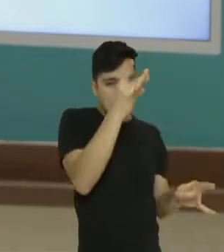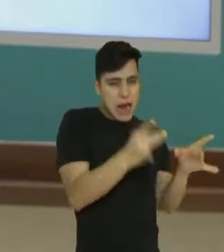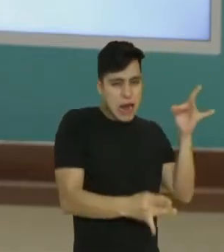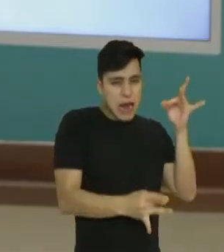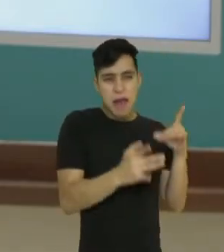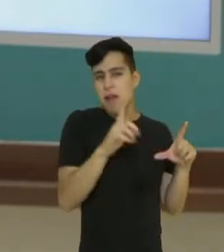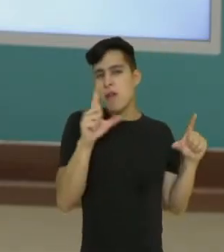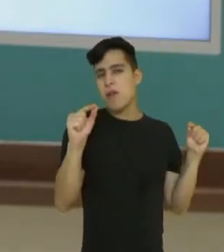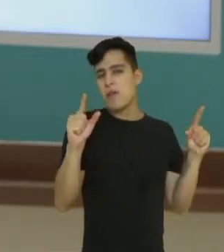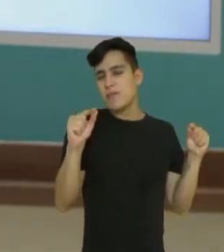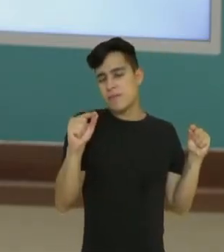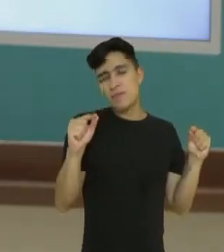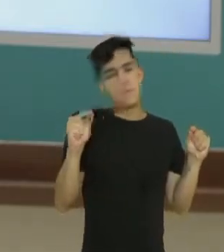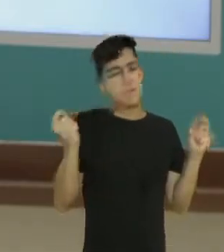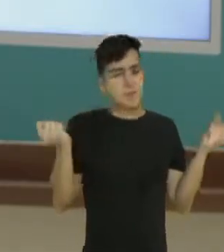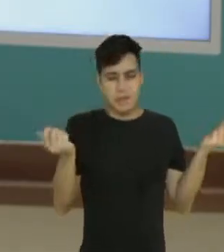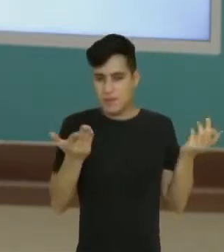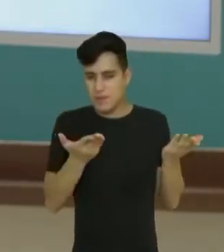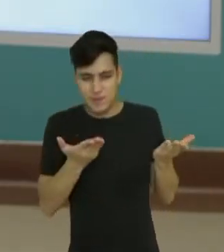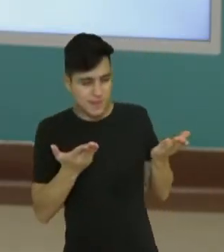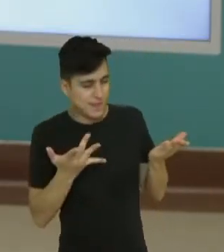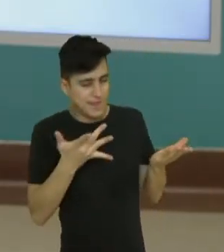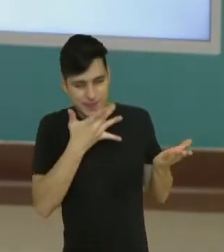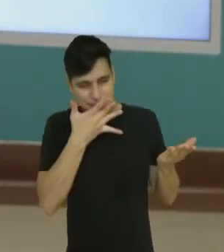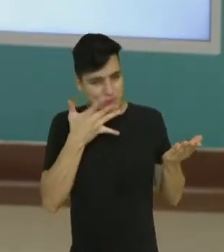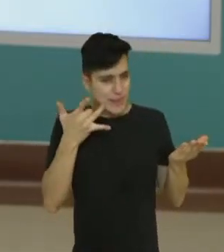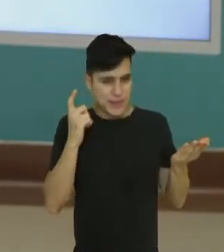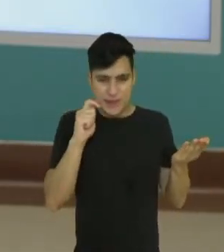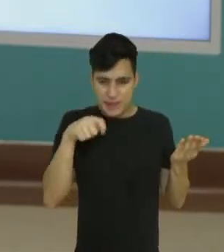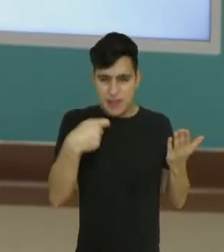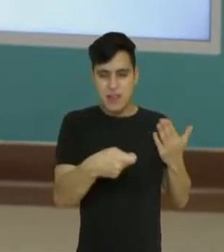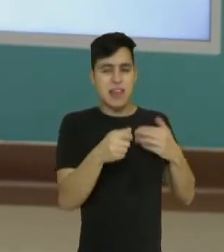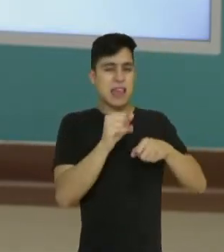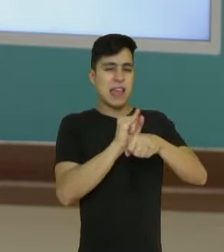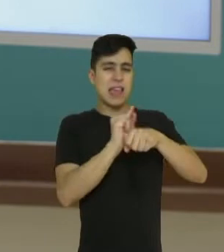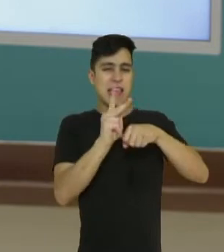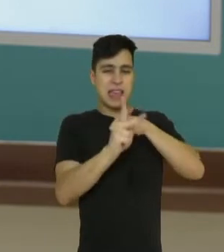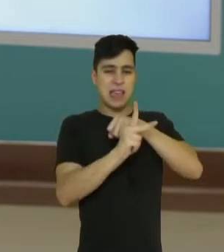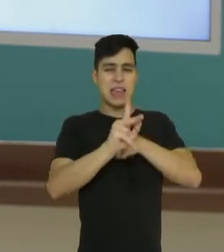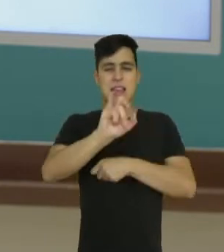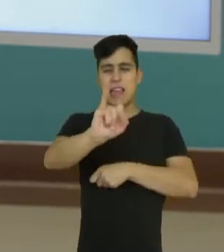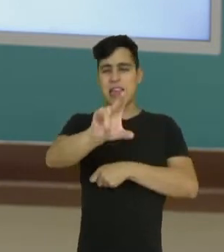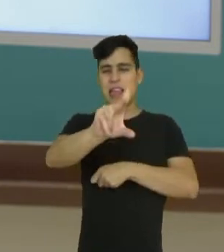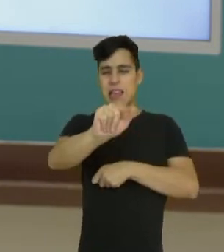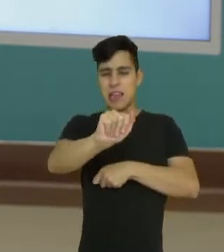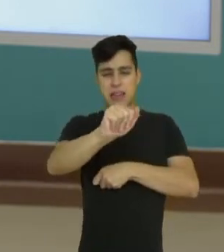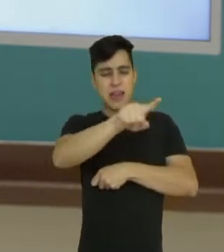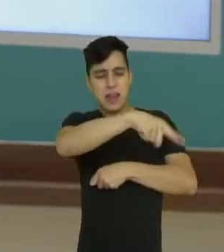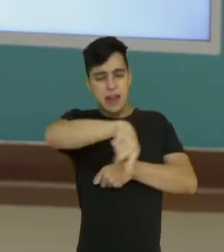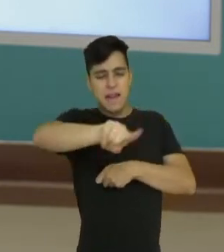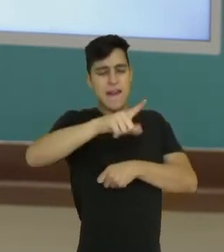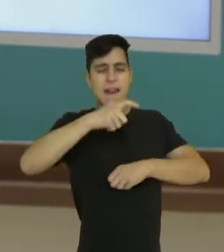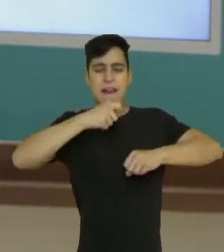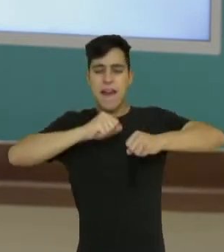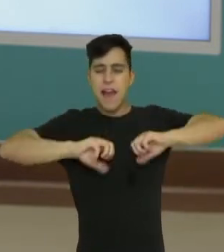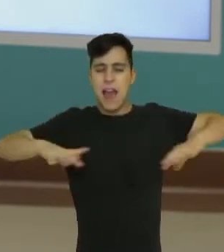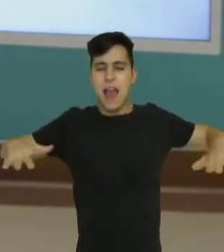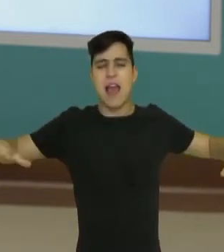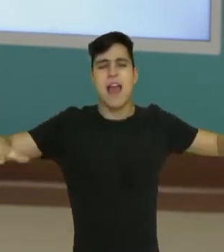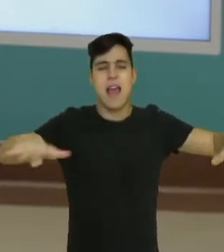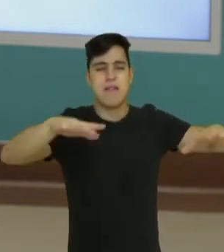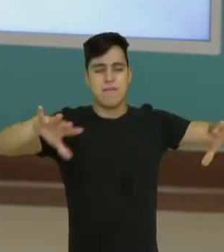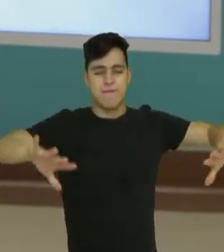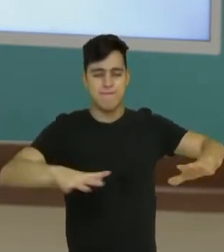Deixa eu ver... é fácil! É uma ilha. Tem água, olha aqui o azul, tem